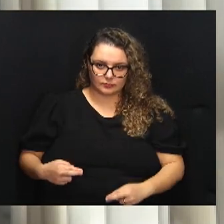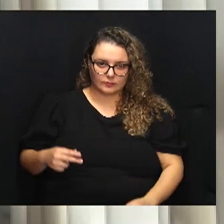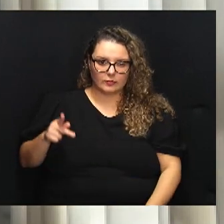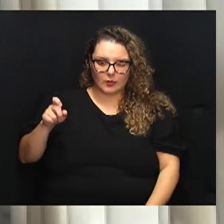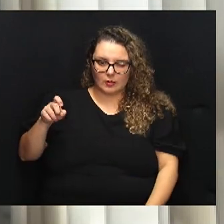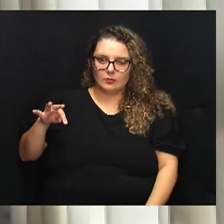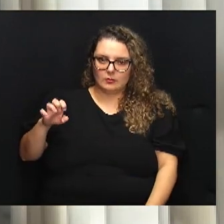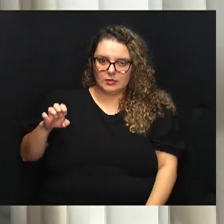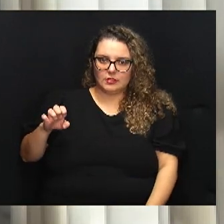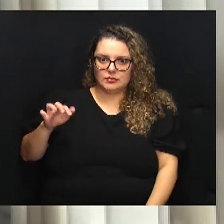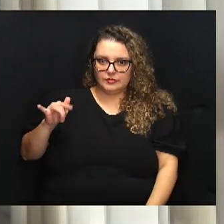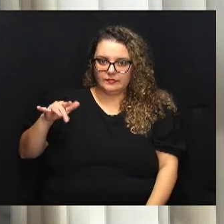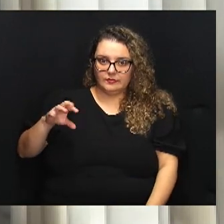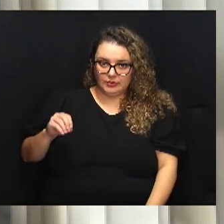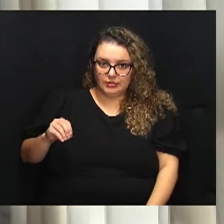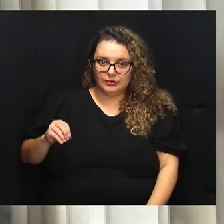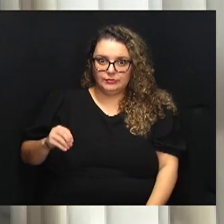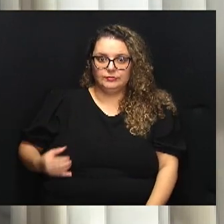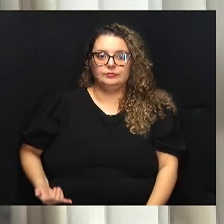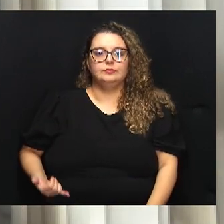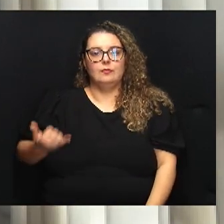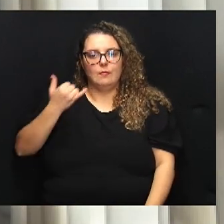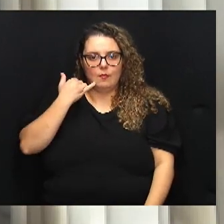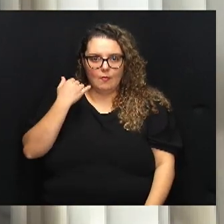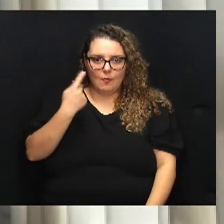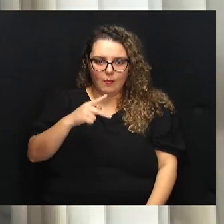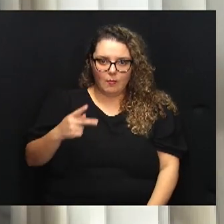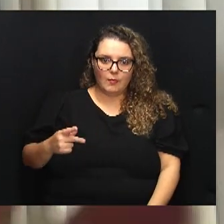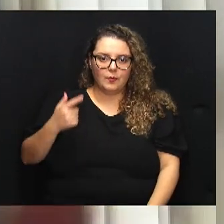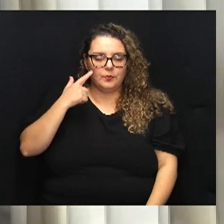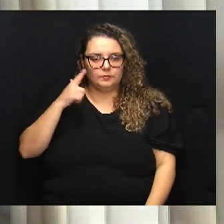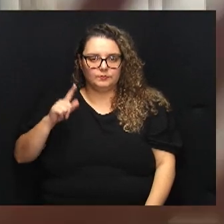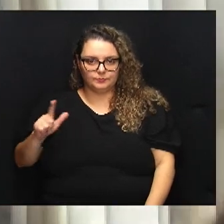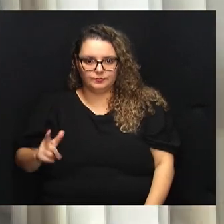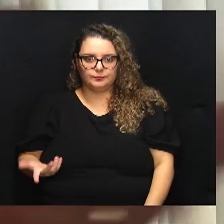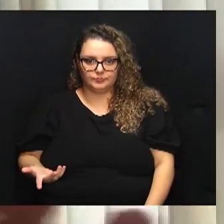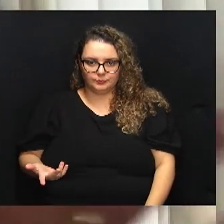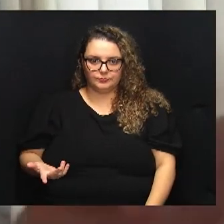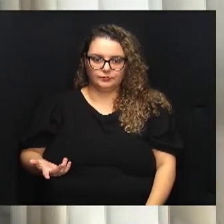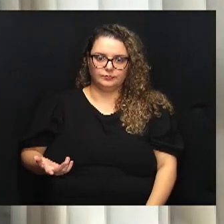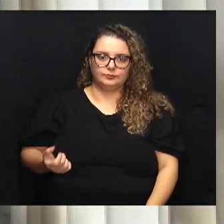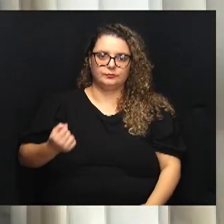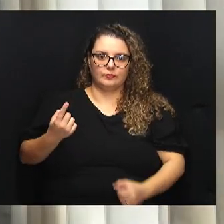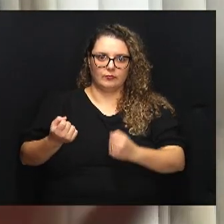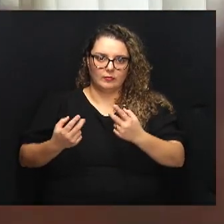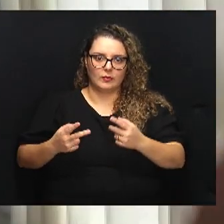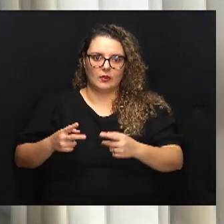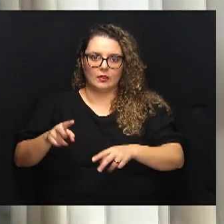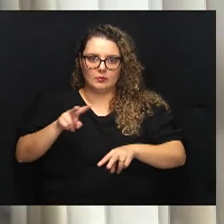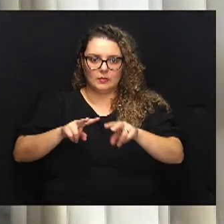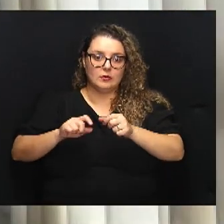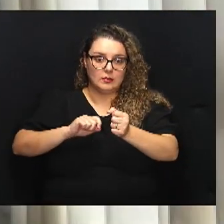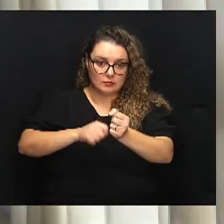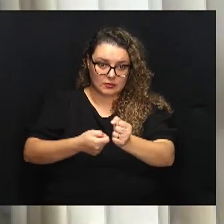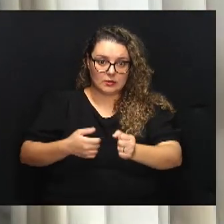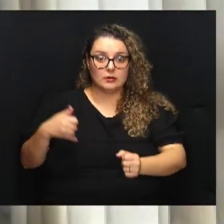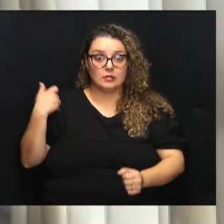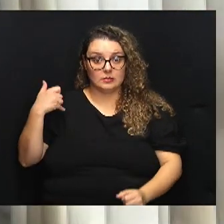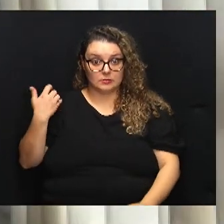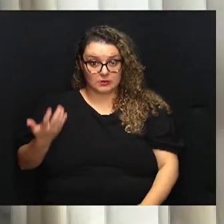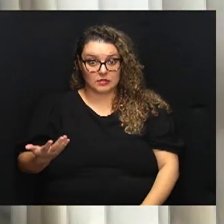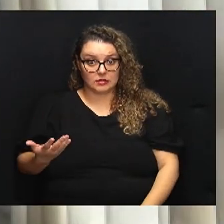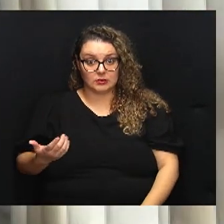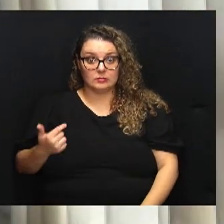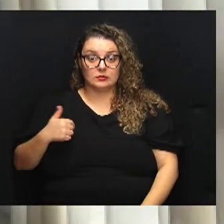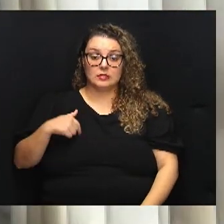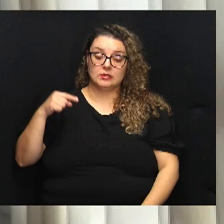dessa forma, né, no celular deles. Logicamente, eles têm algumas visualizações bloqueadas por conta da idade, mas eu